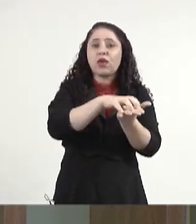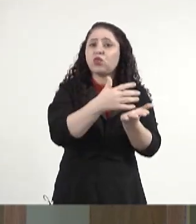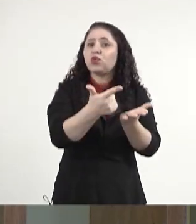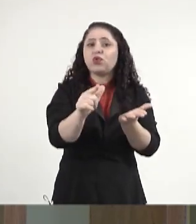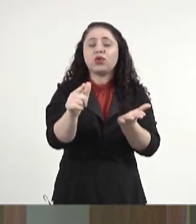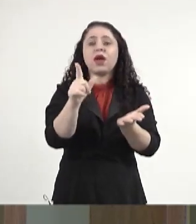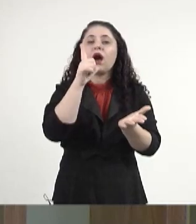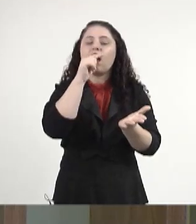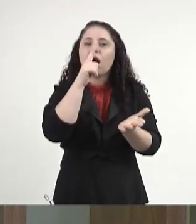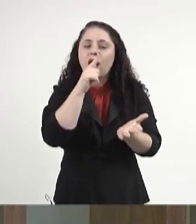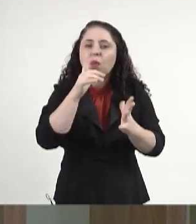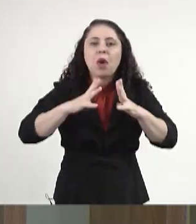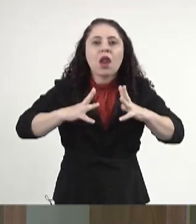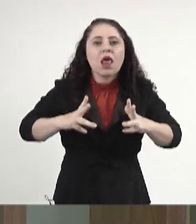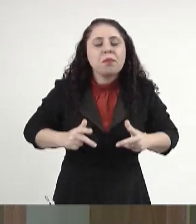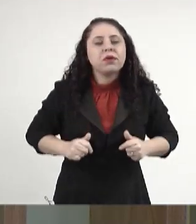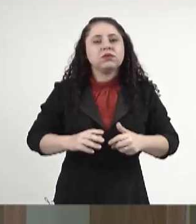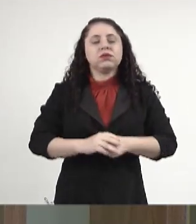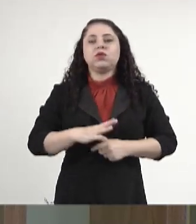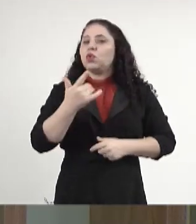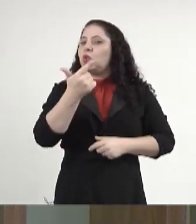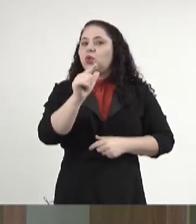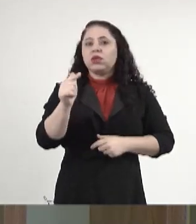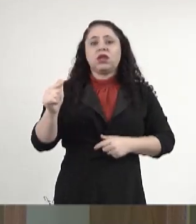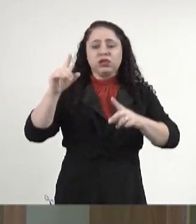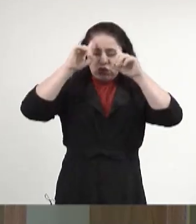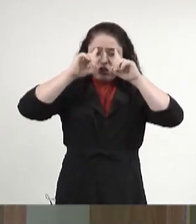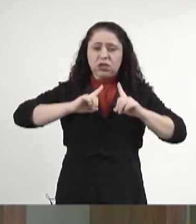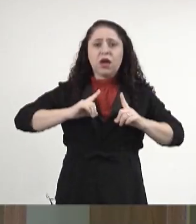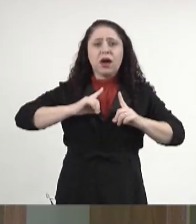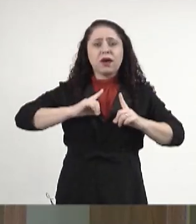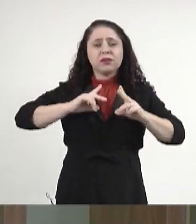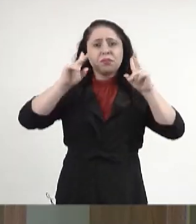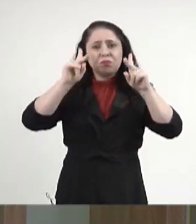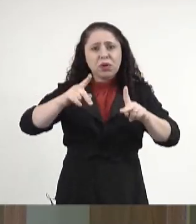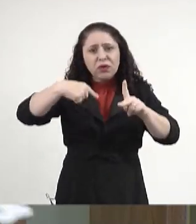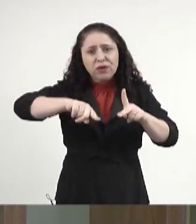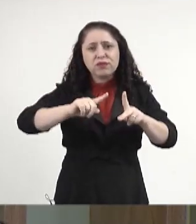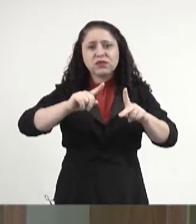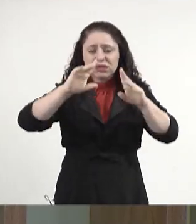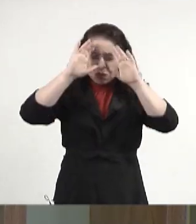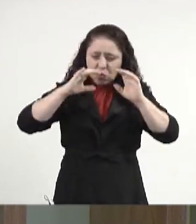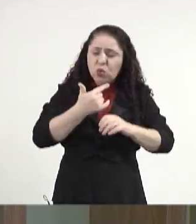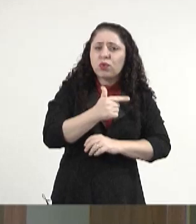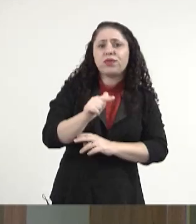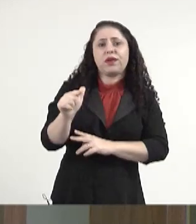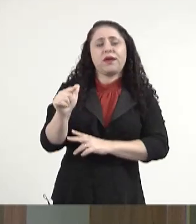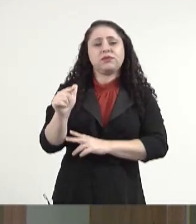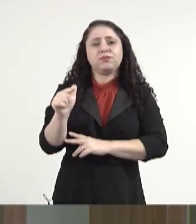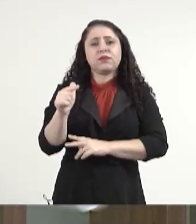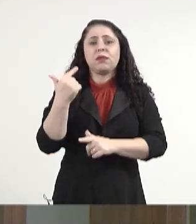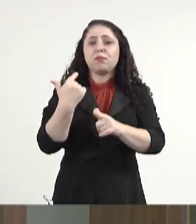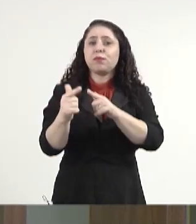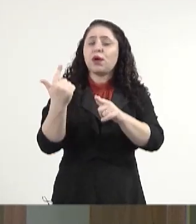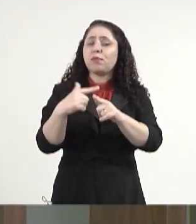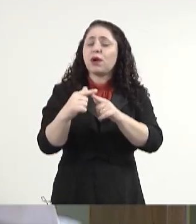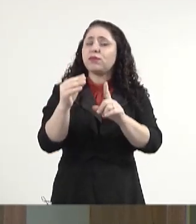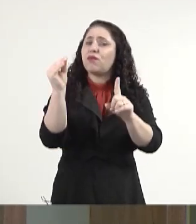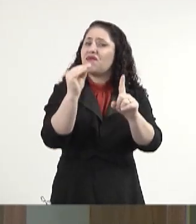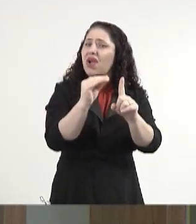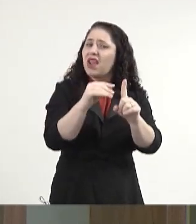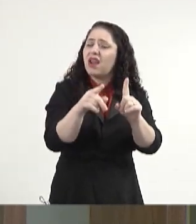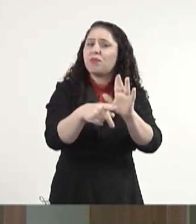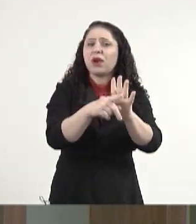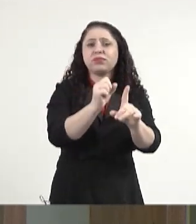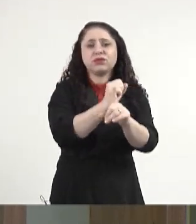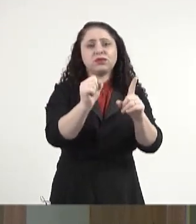não temos água tratada, aldeias onde não há dignidade, onde não há cidadania, onde existe esse problema da vulnerabilidade